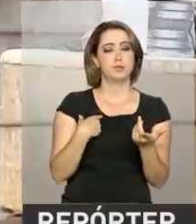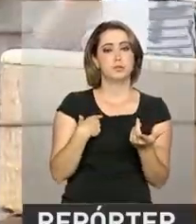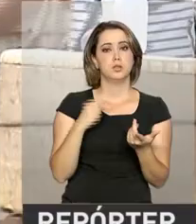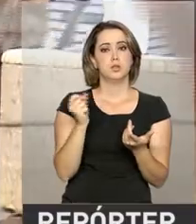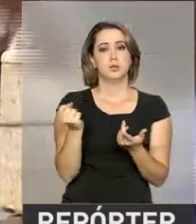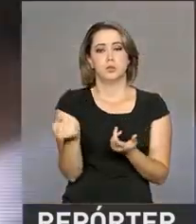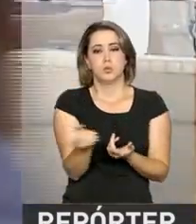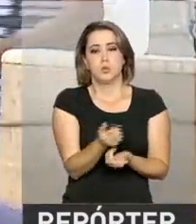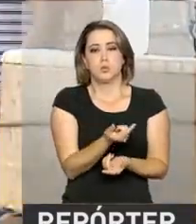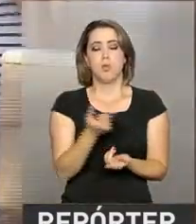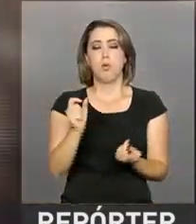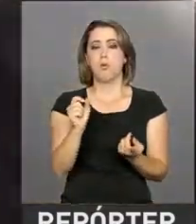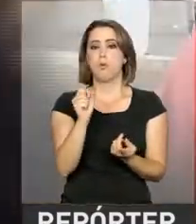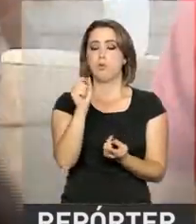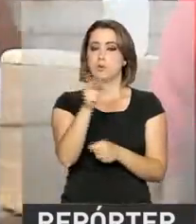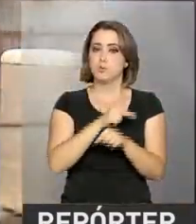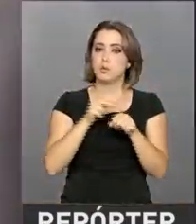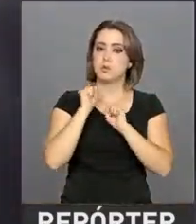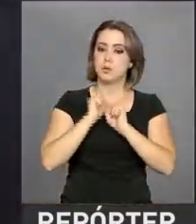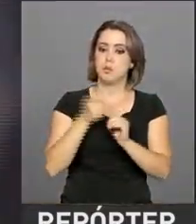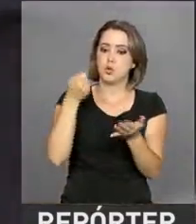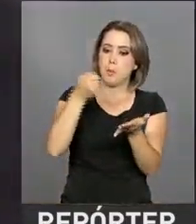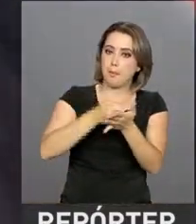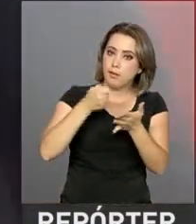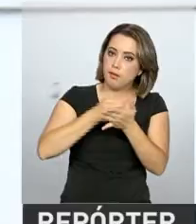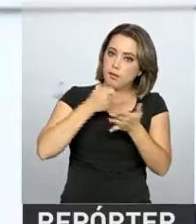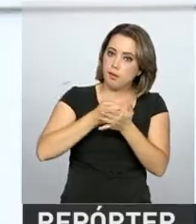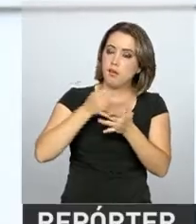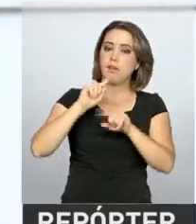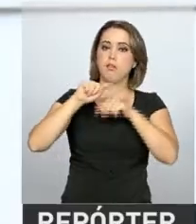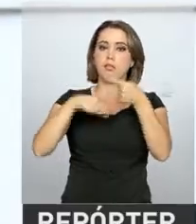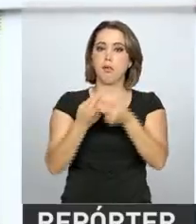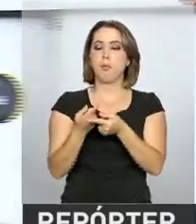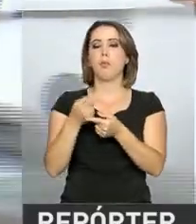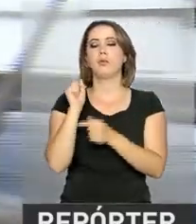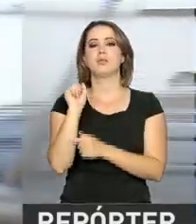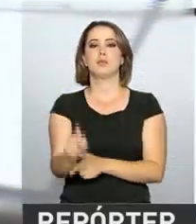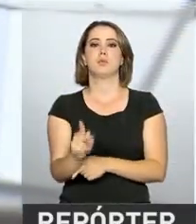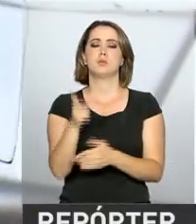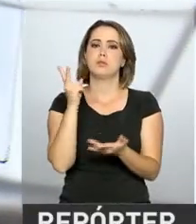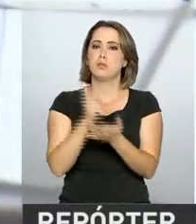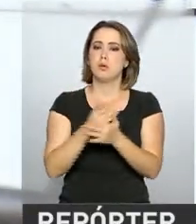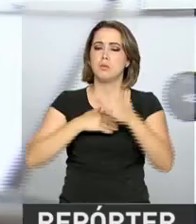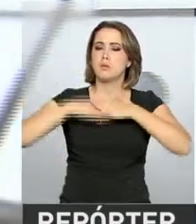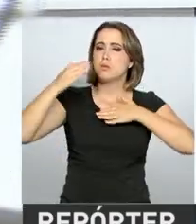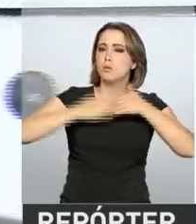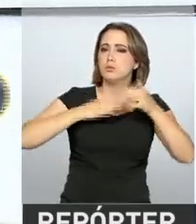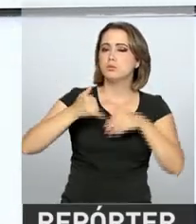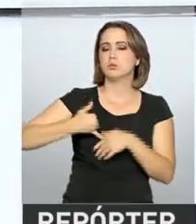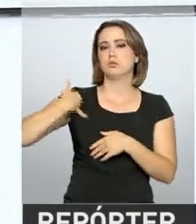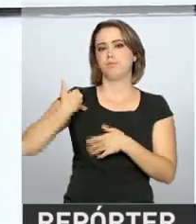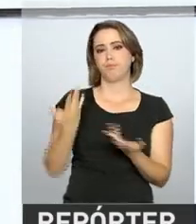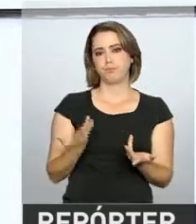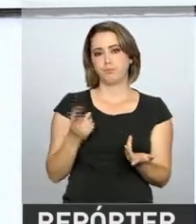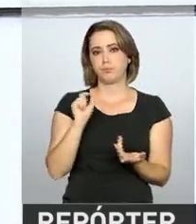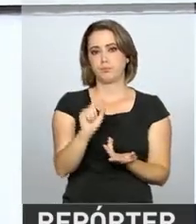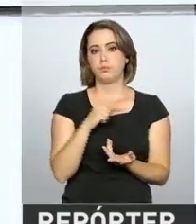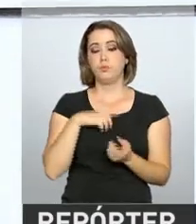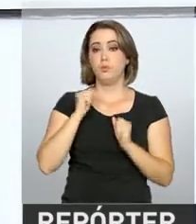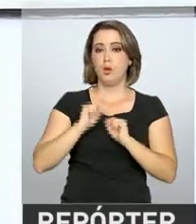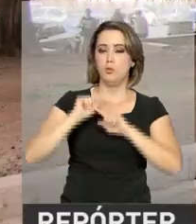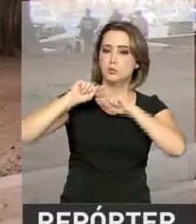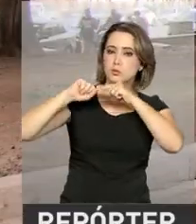em que é possível se aposentar por tempo de contribuição. Além da possibilidade de começar a receber os benefícios da